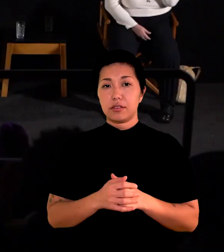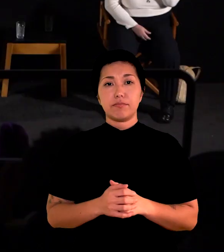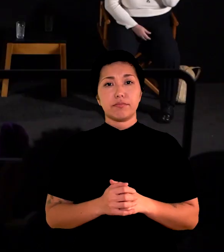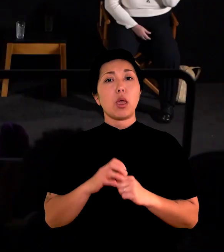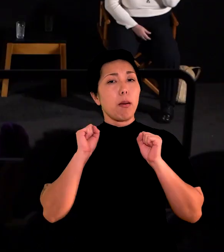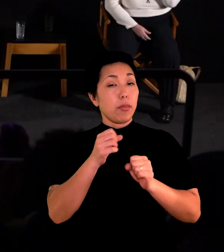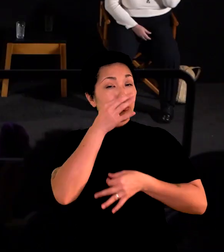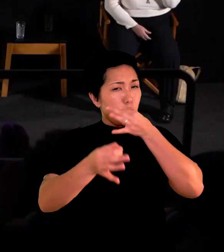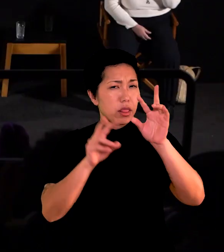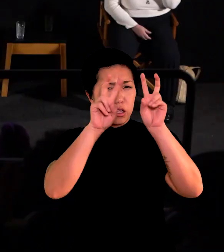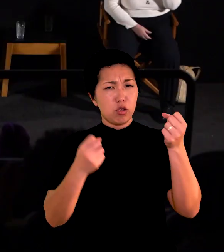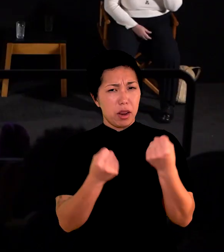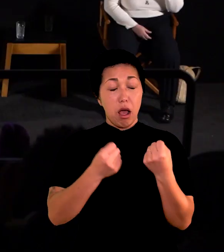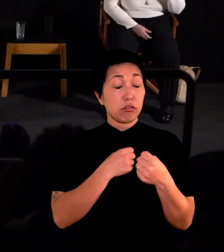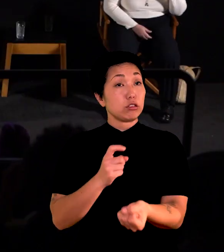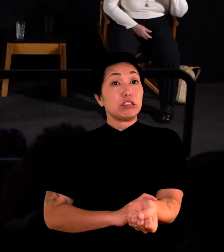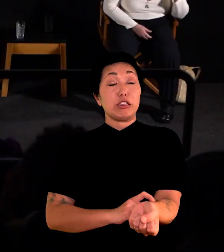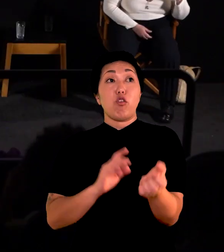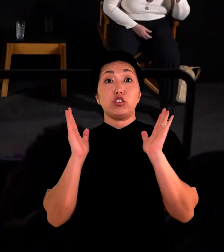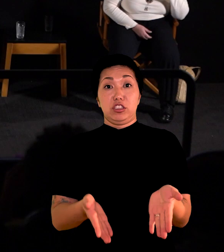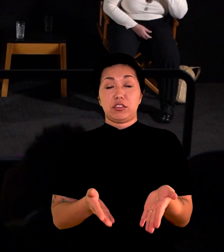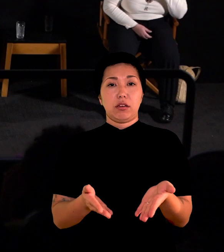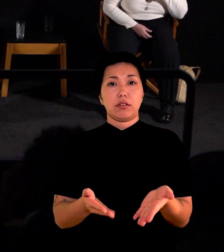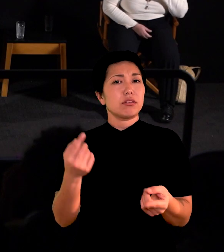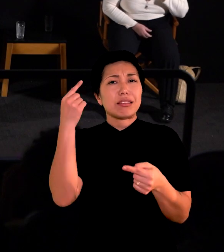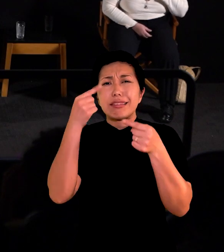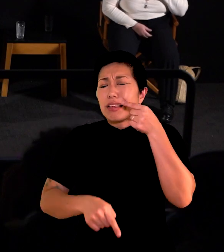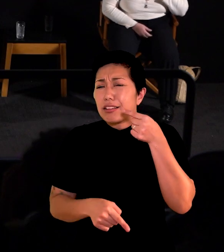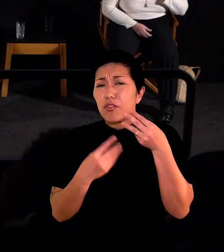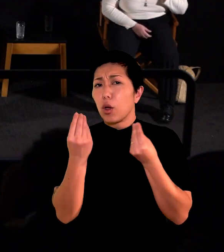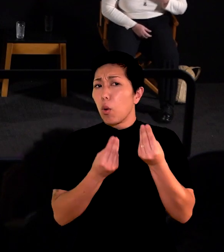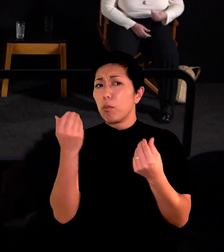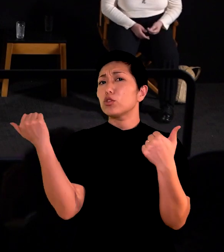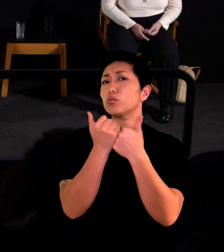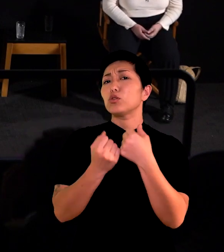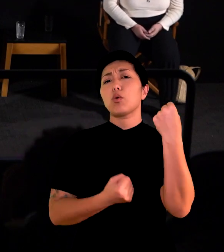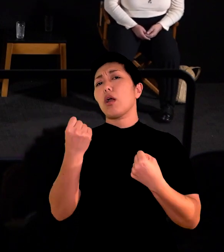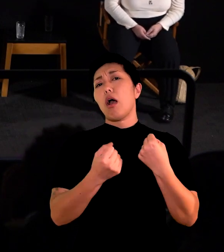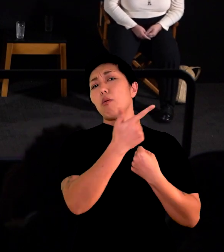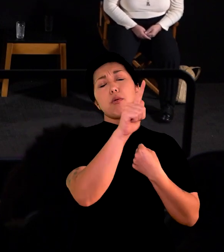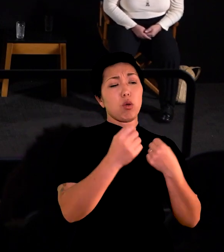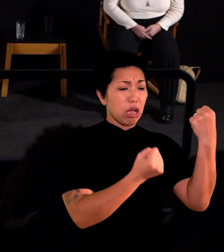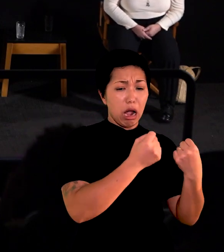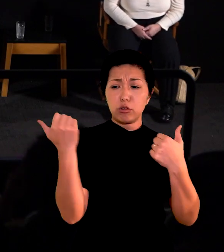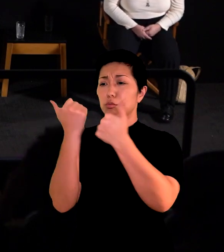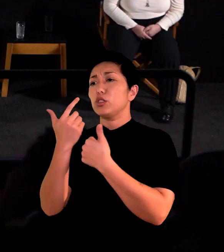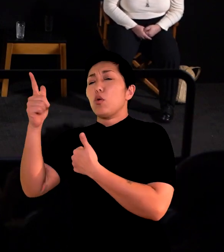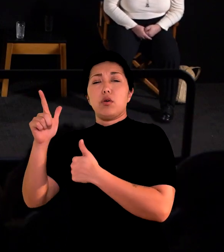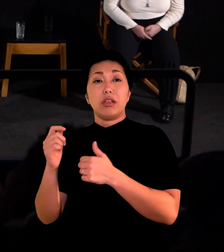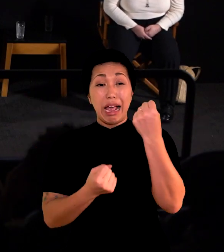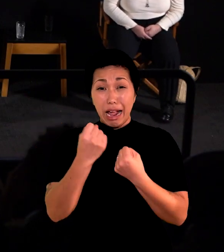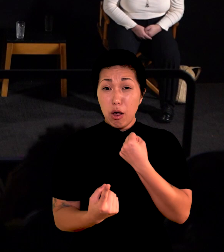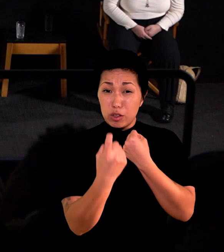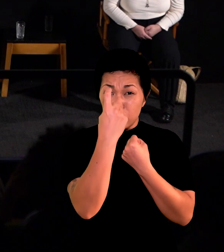Posso comentar esse negócio de carro? Eu estou nervosa já com isso. Não tem sentido a gente ficar discutindo como é que substitui um